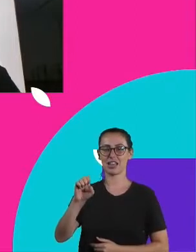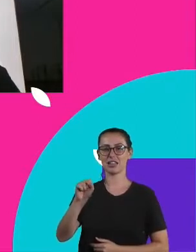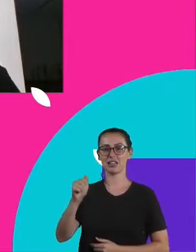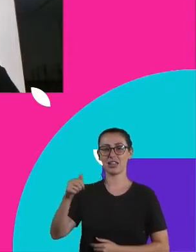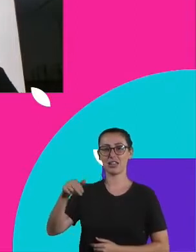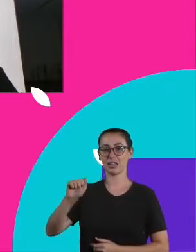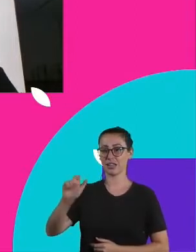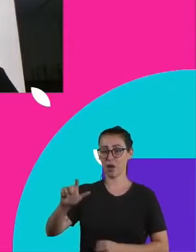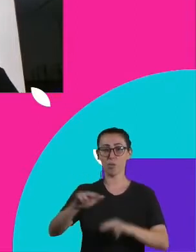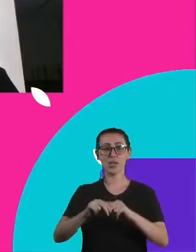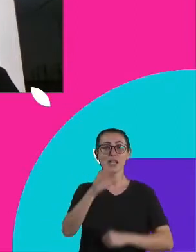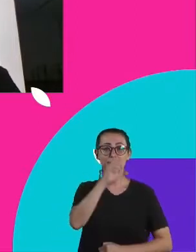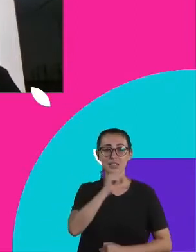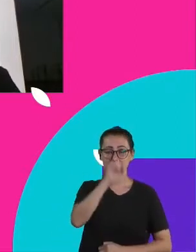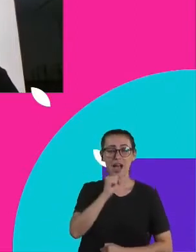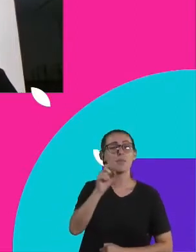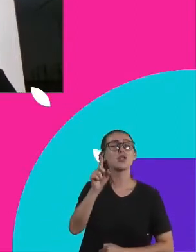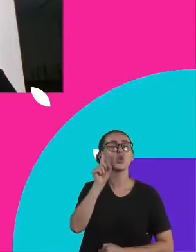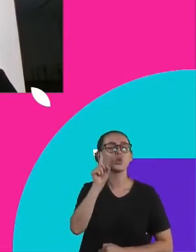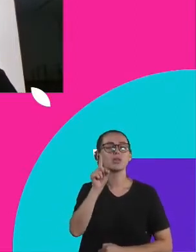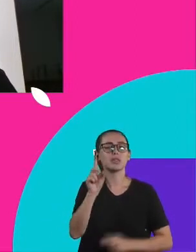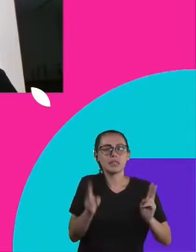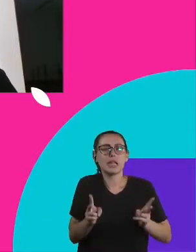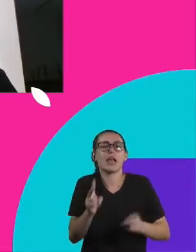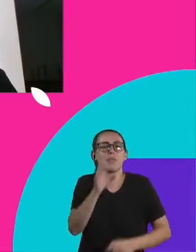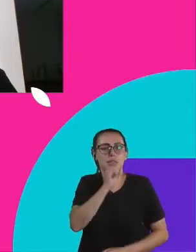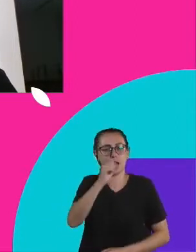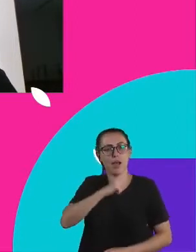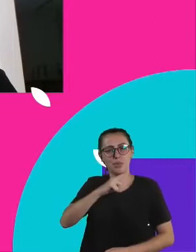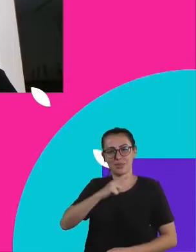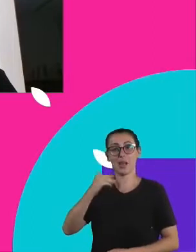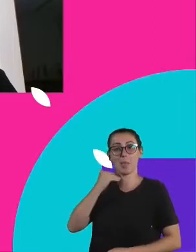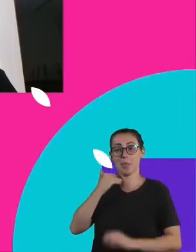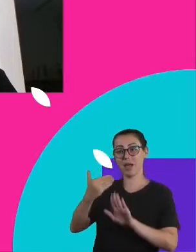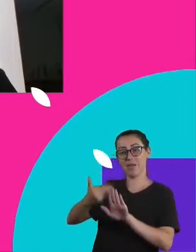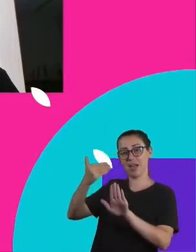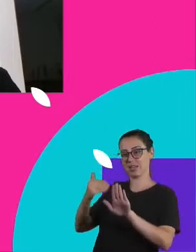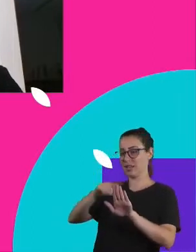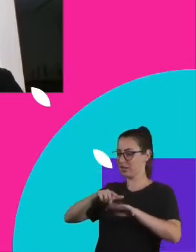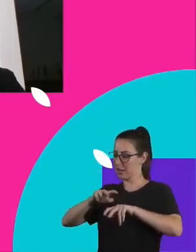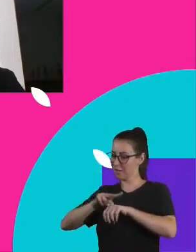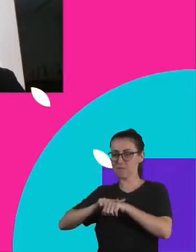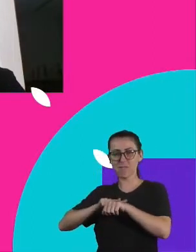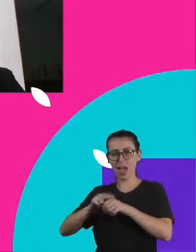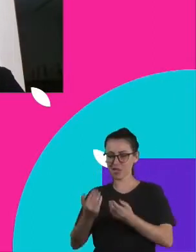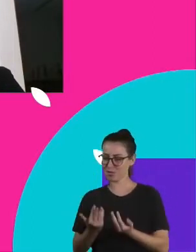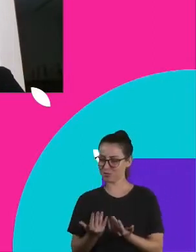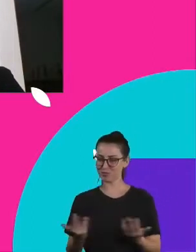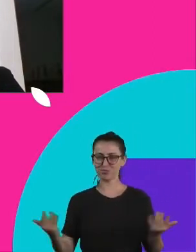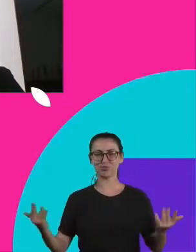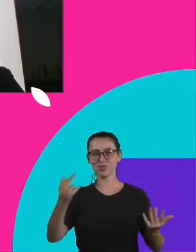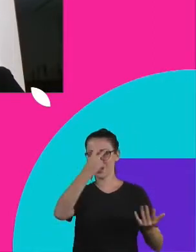todo sábado, ali detrás do Banco Palmas, para quem conhece, tem uma área verde, e tem lá um colorido bem legal, a gente bota os bancos lá